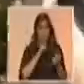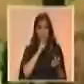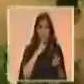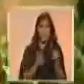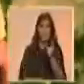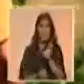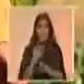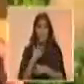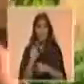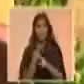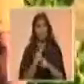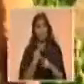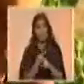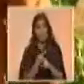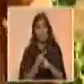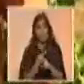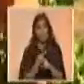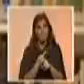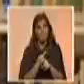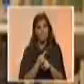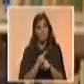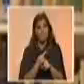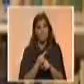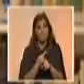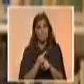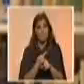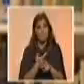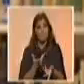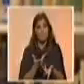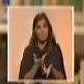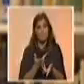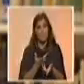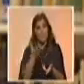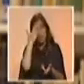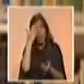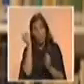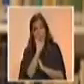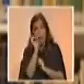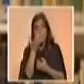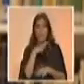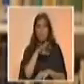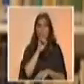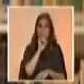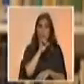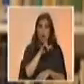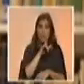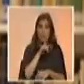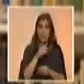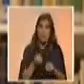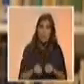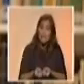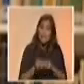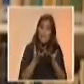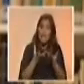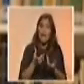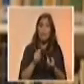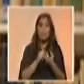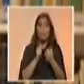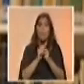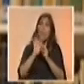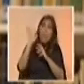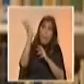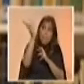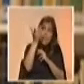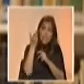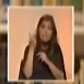produtos que, até sem ser conscientes, possam estar a criar problemas no meio ambiente ou